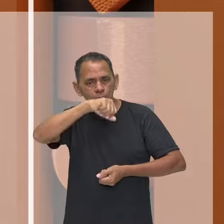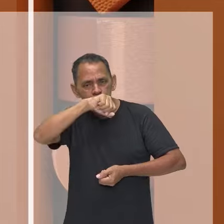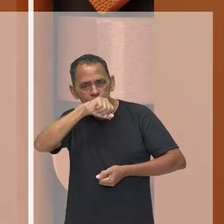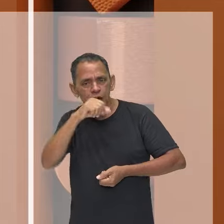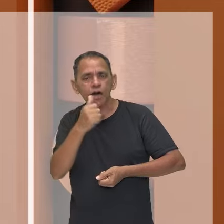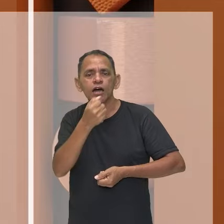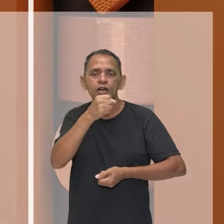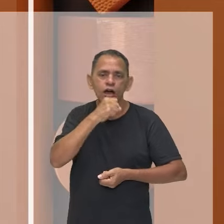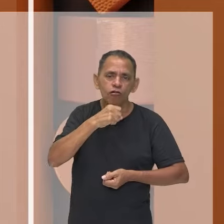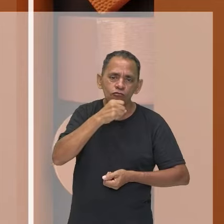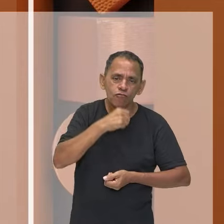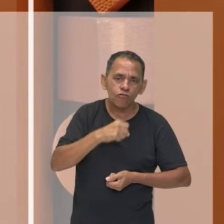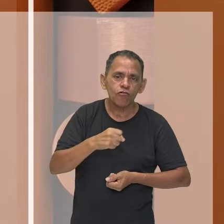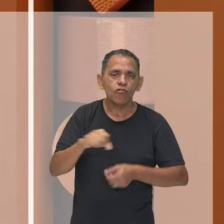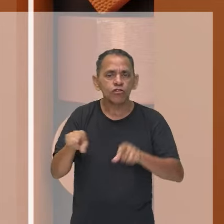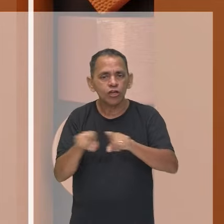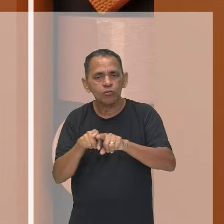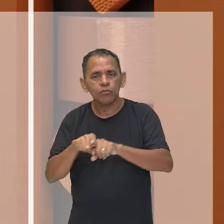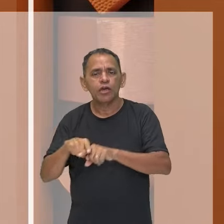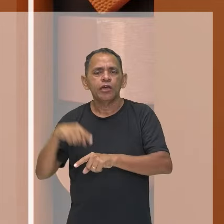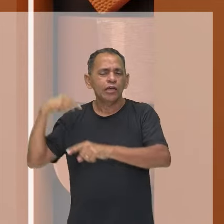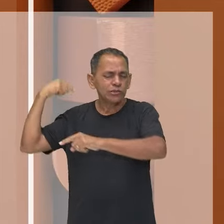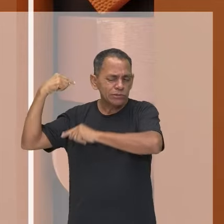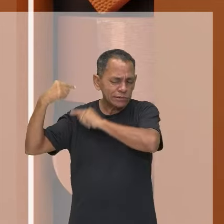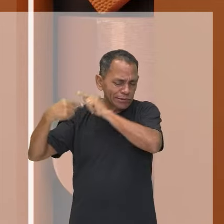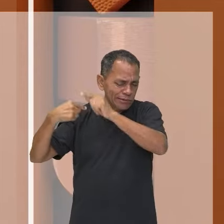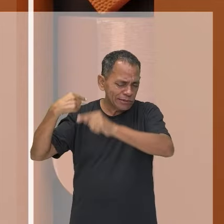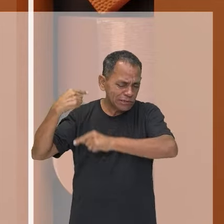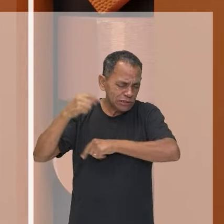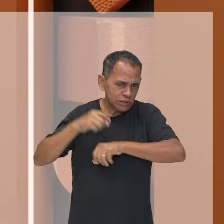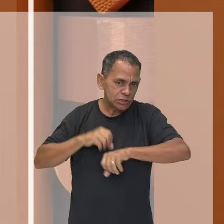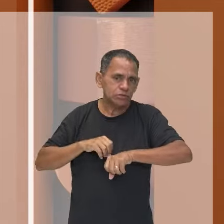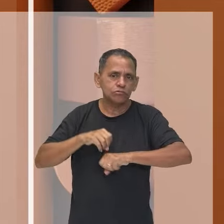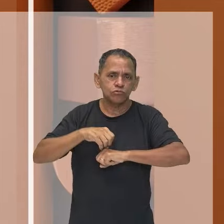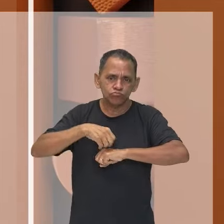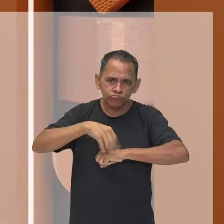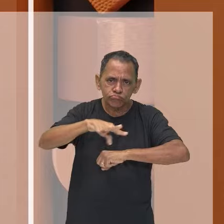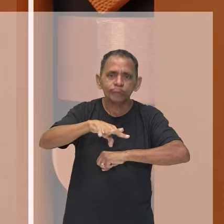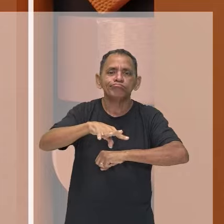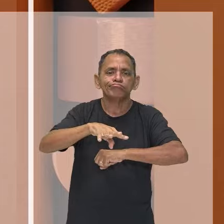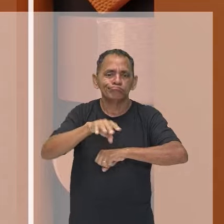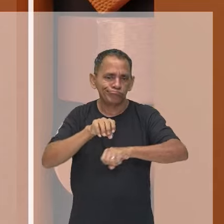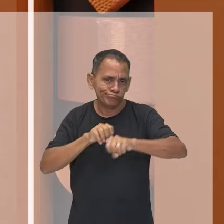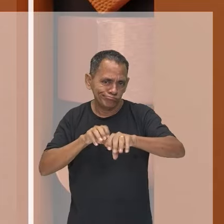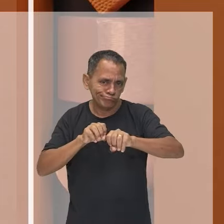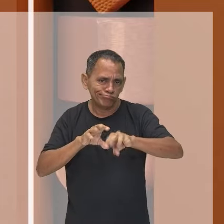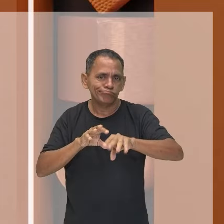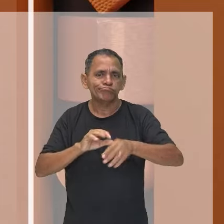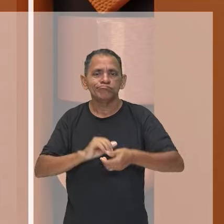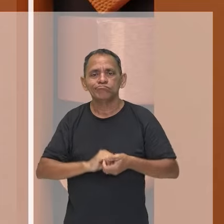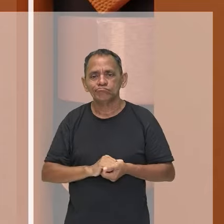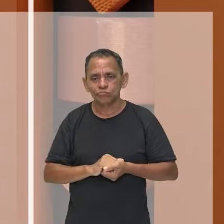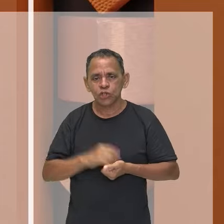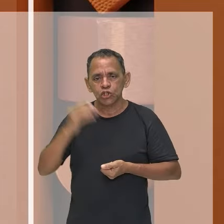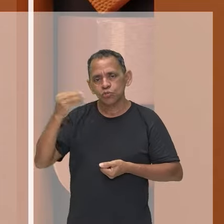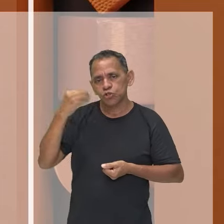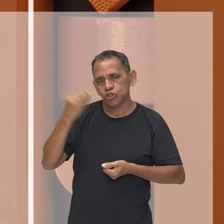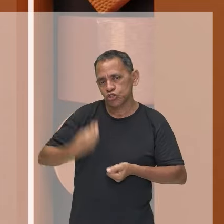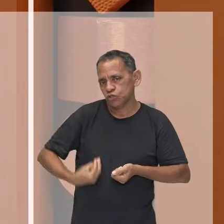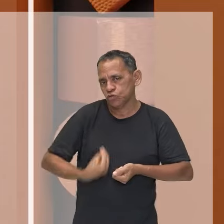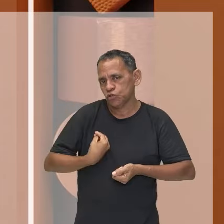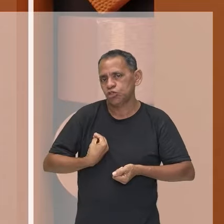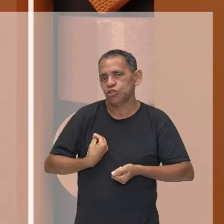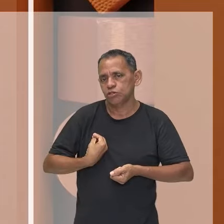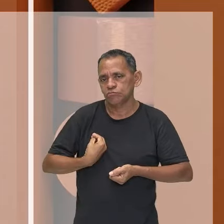eles foram me ensinando isso daí. Não é verdade? A imagem ela é muito interessante porque ela mostra um